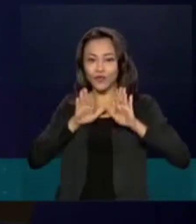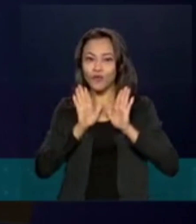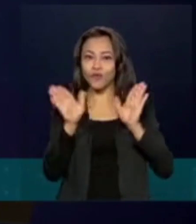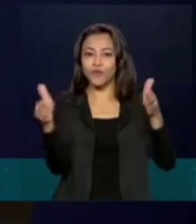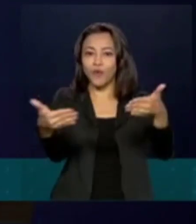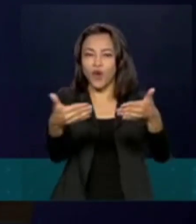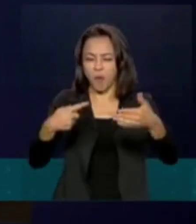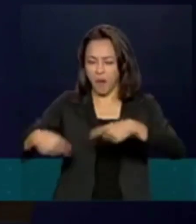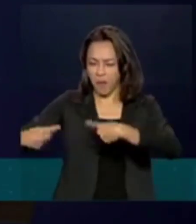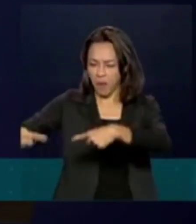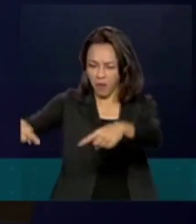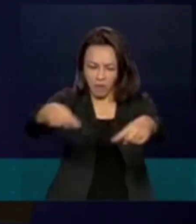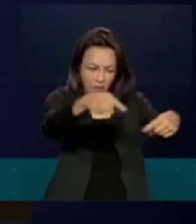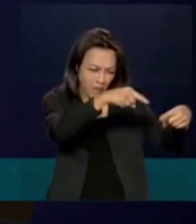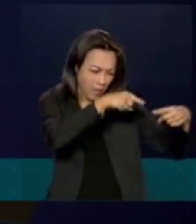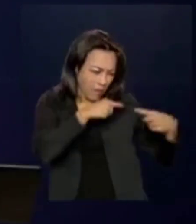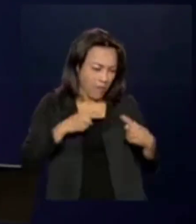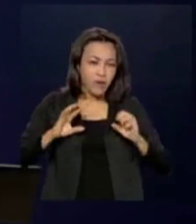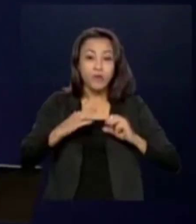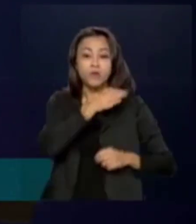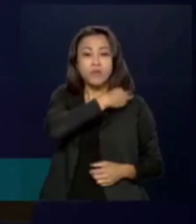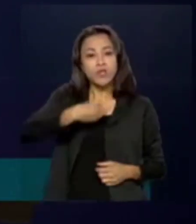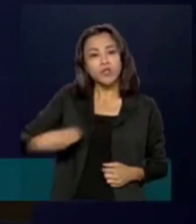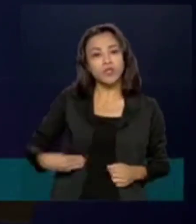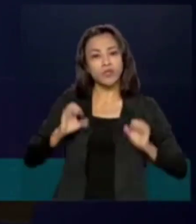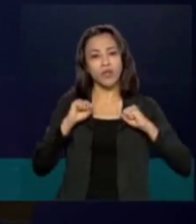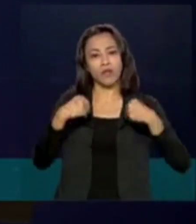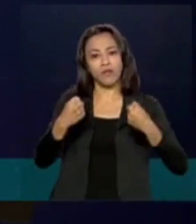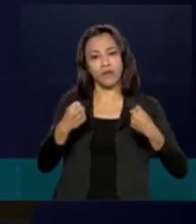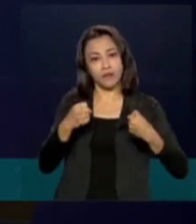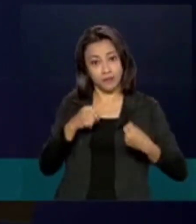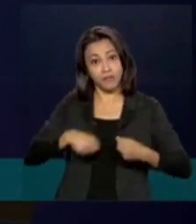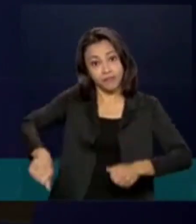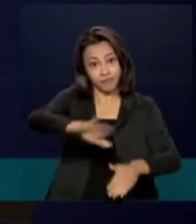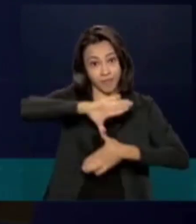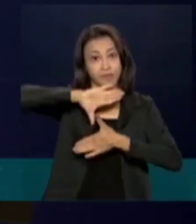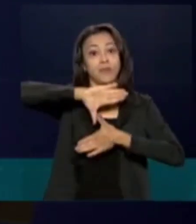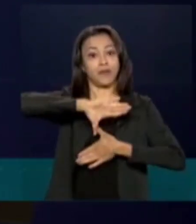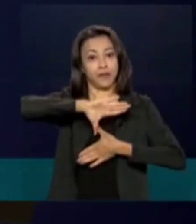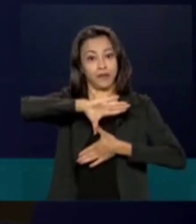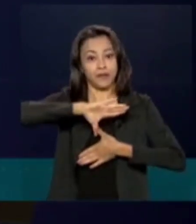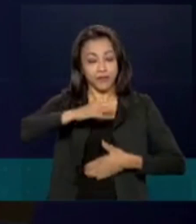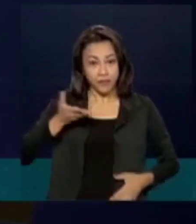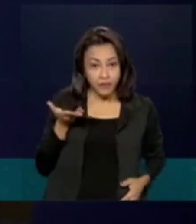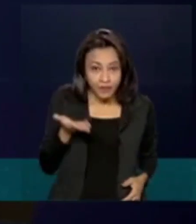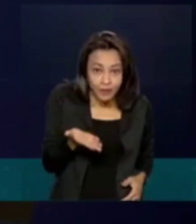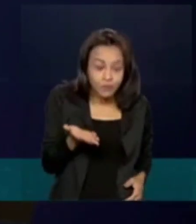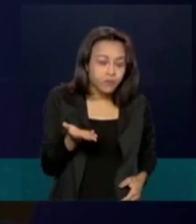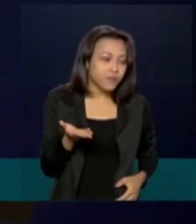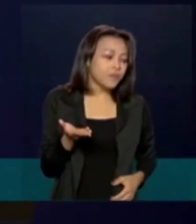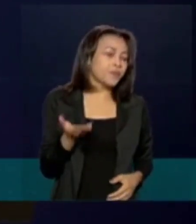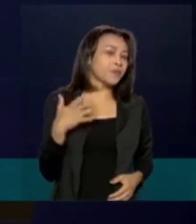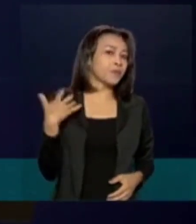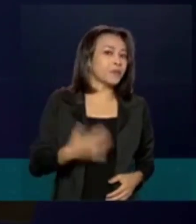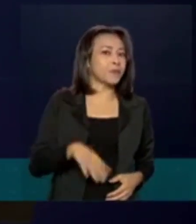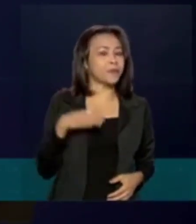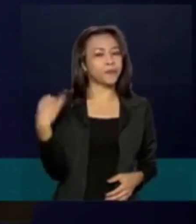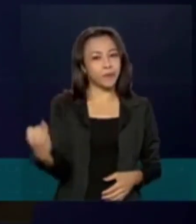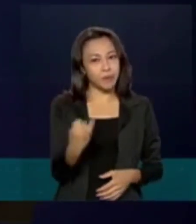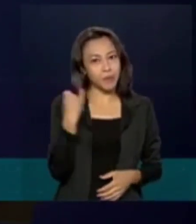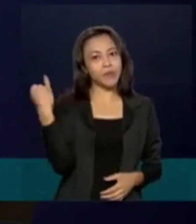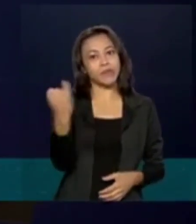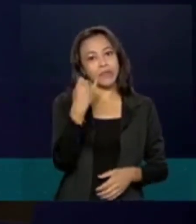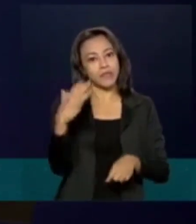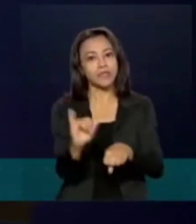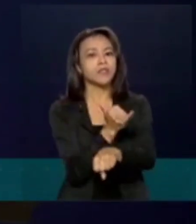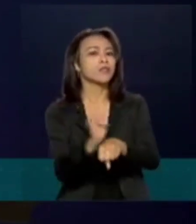debates entre os ministros da Defesa das Américas, tendo se tornado relevante instrumento